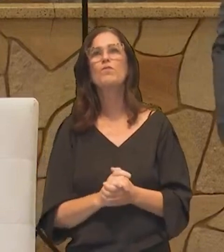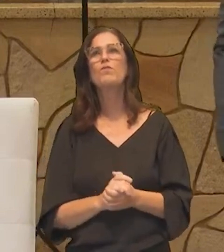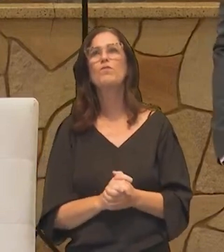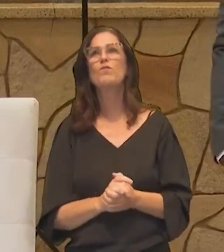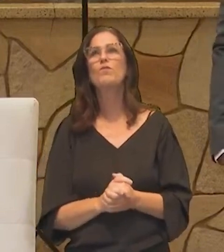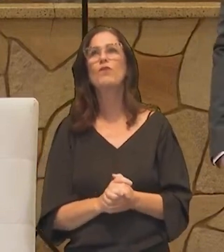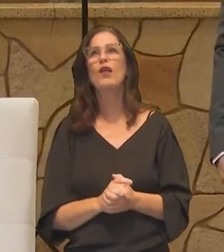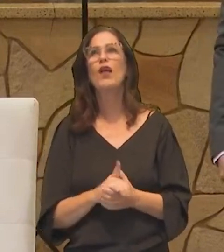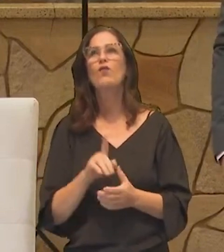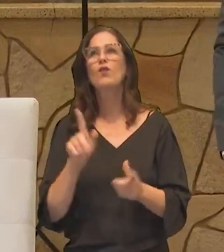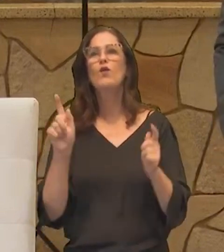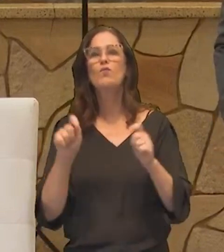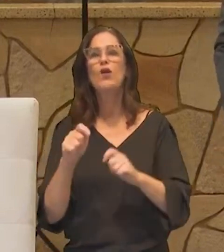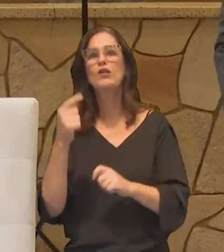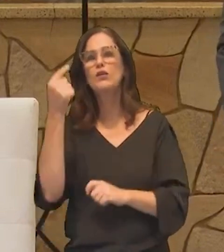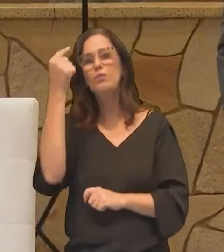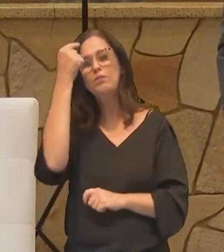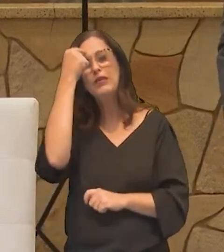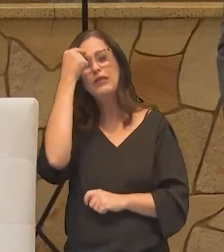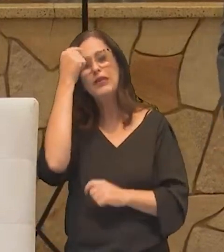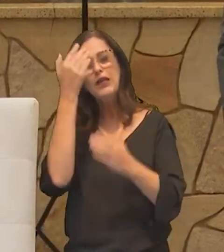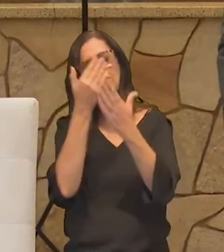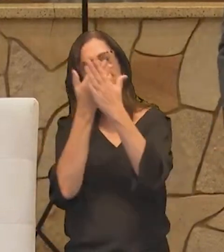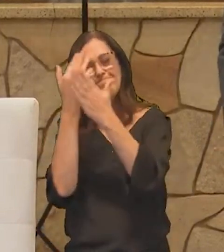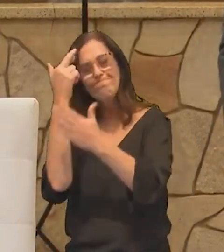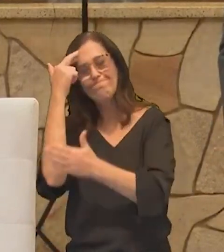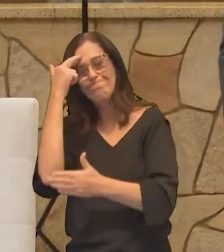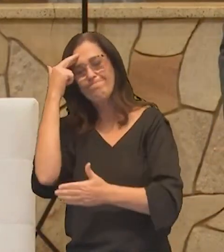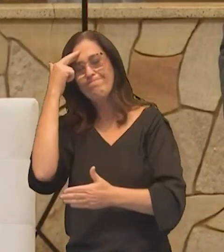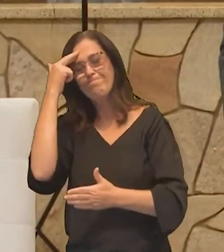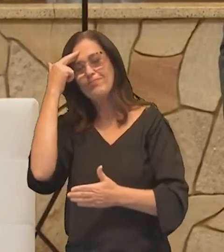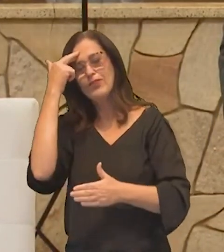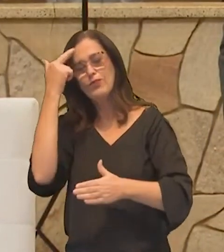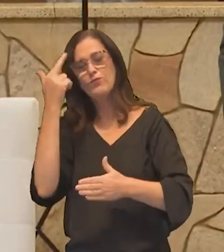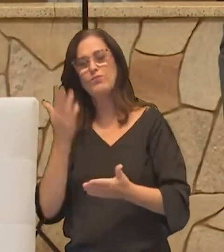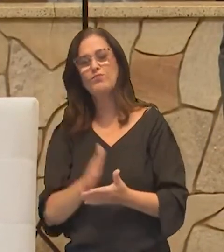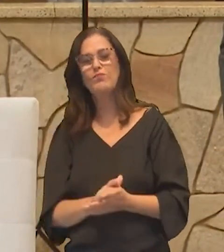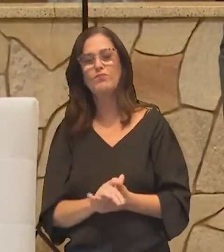Que você possa refletir nesse momento sobre